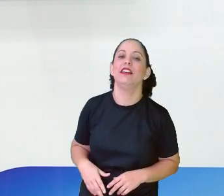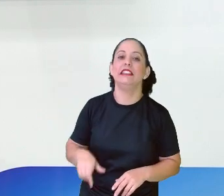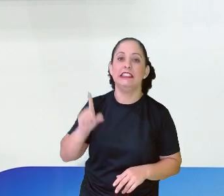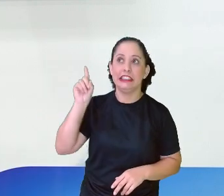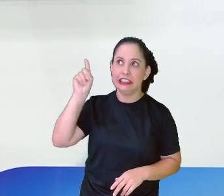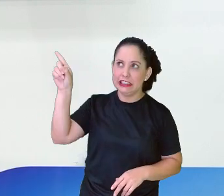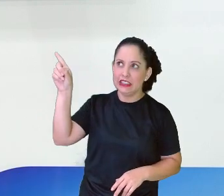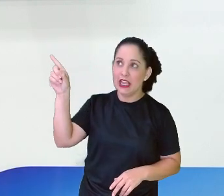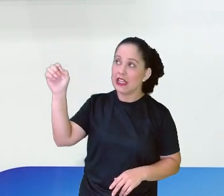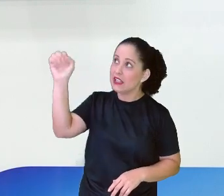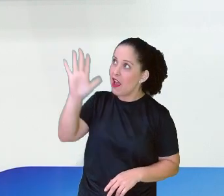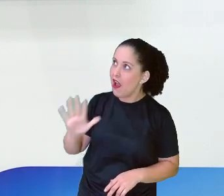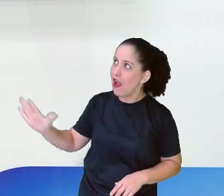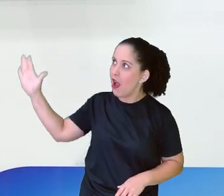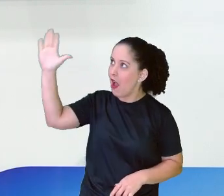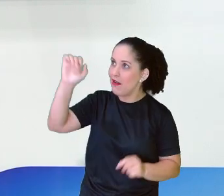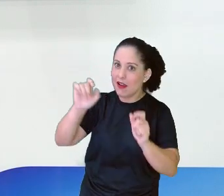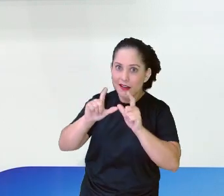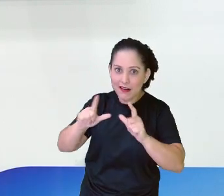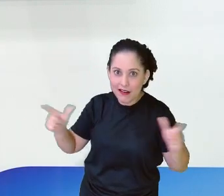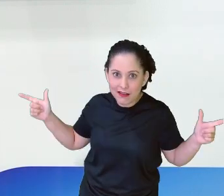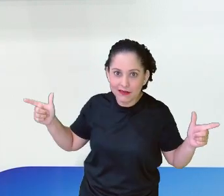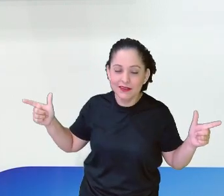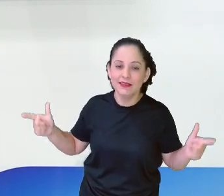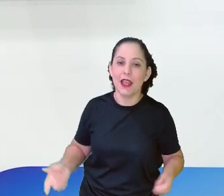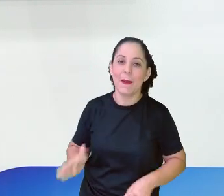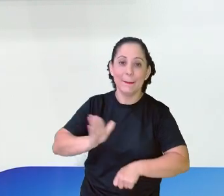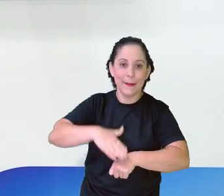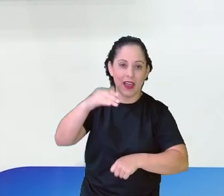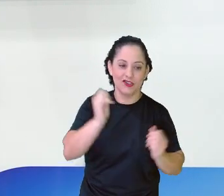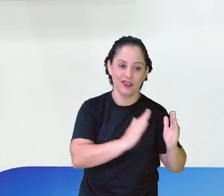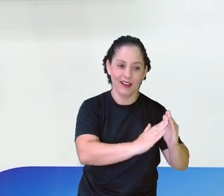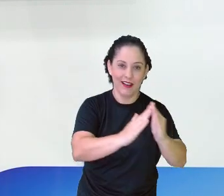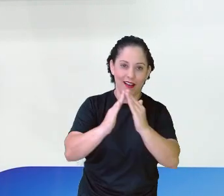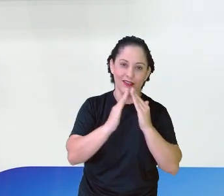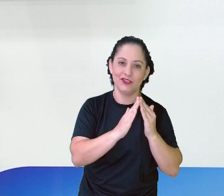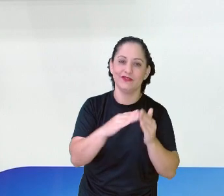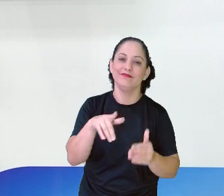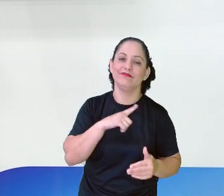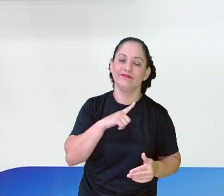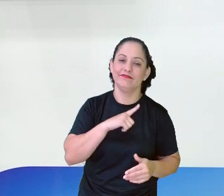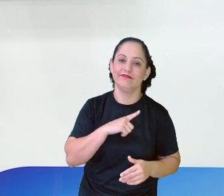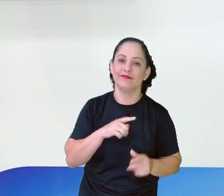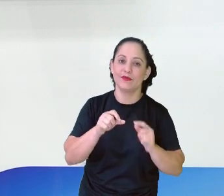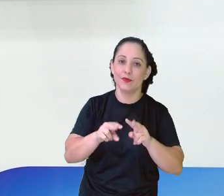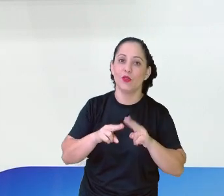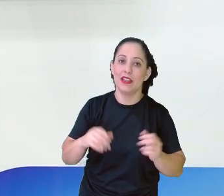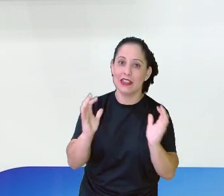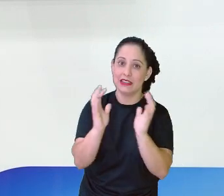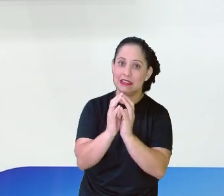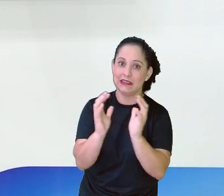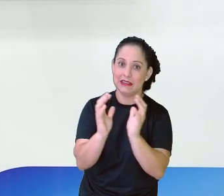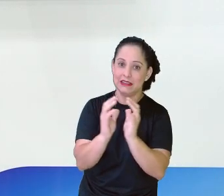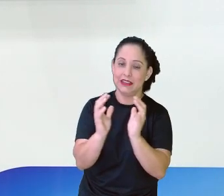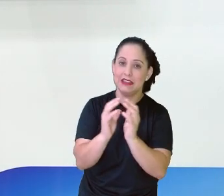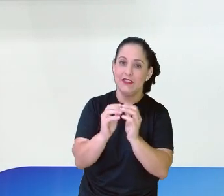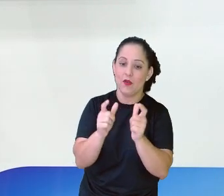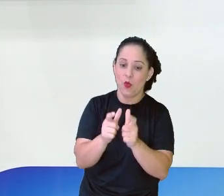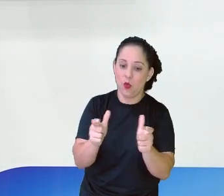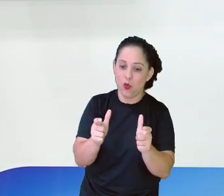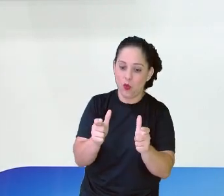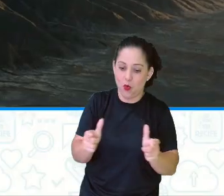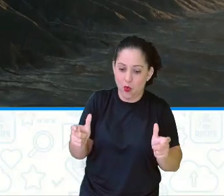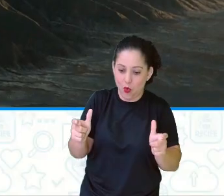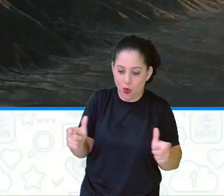ia ser maior também. Cresceu na proporção que a cidade foi nos permitindo. E olha